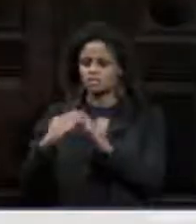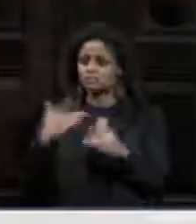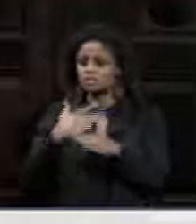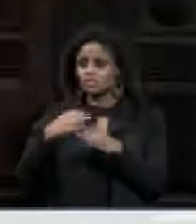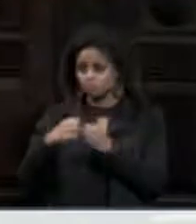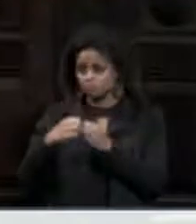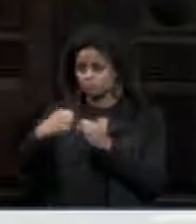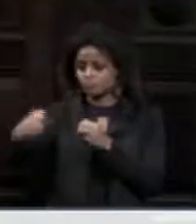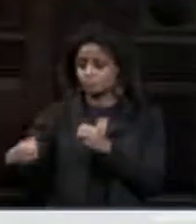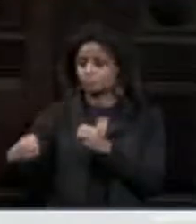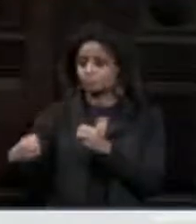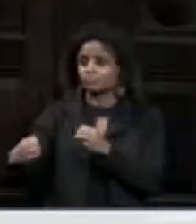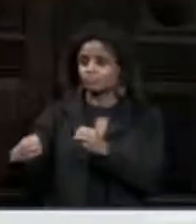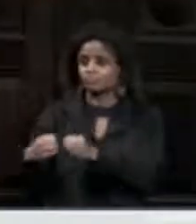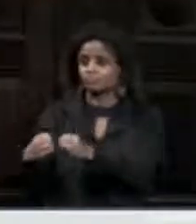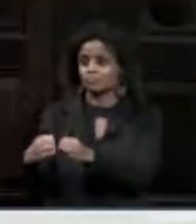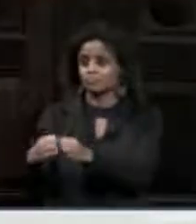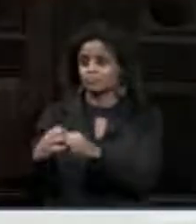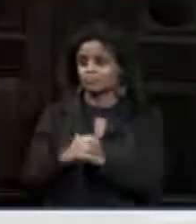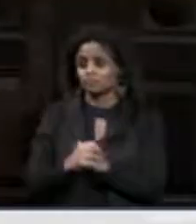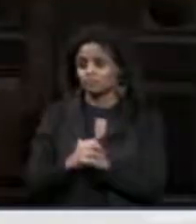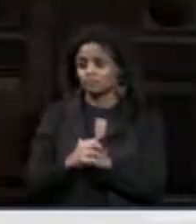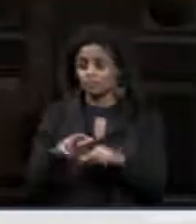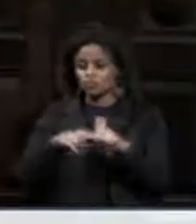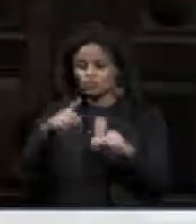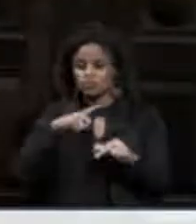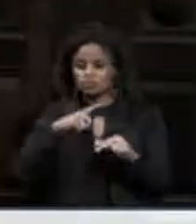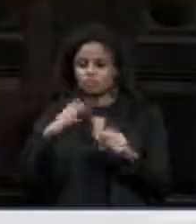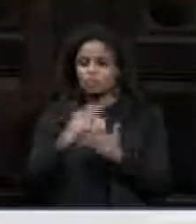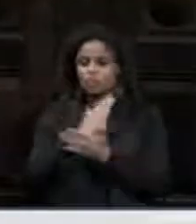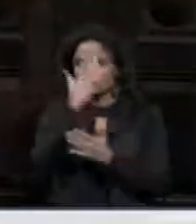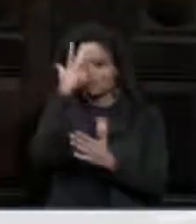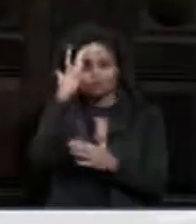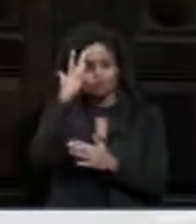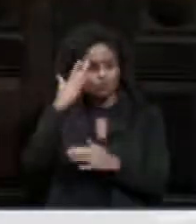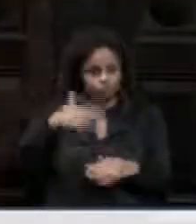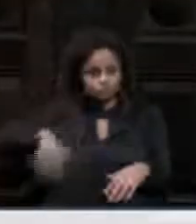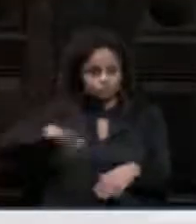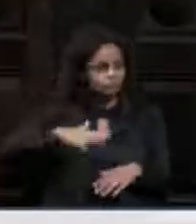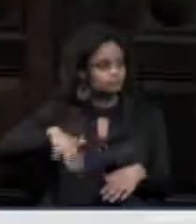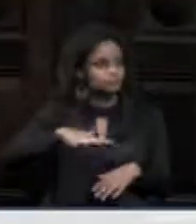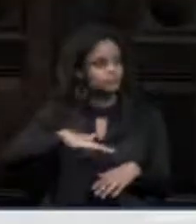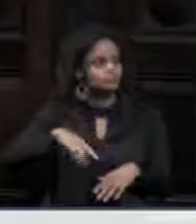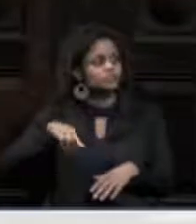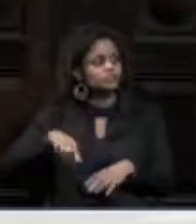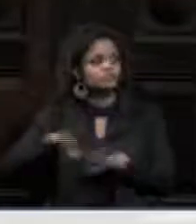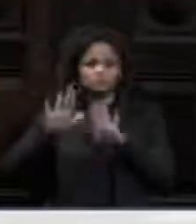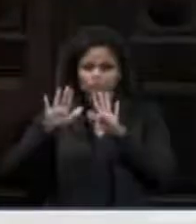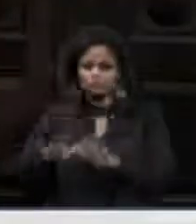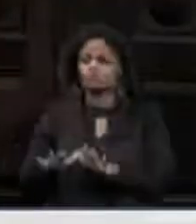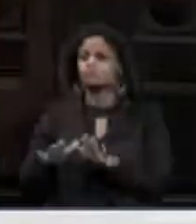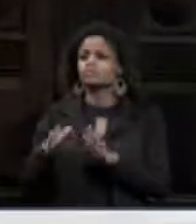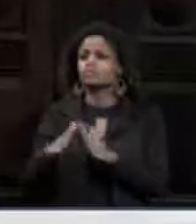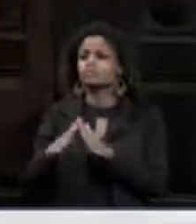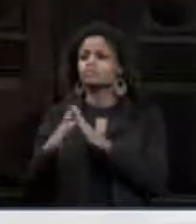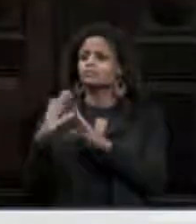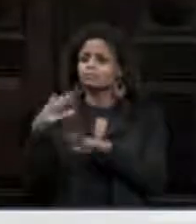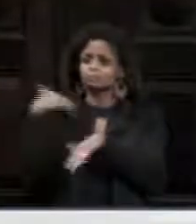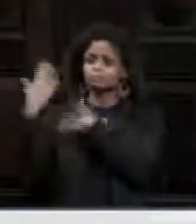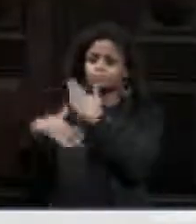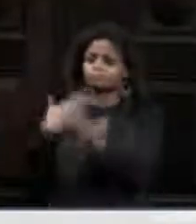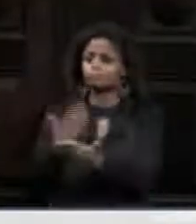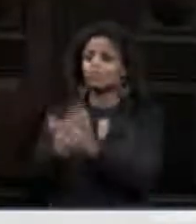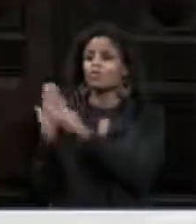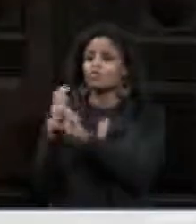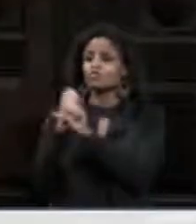Por isso, temos alguns moradores nesta região que residem ali há 100 anos. E temos